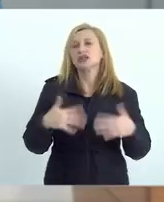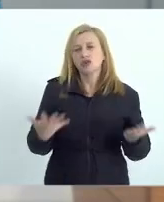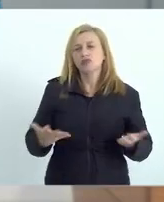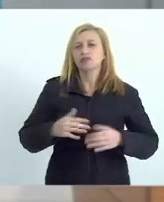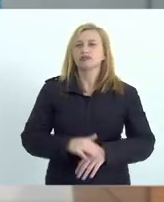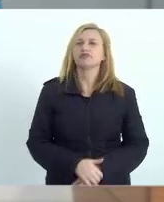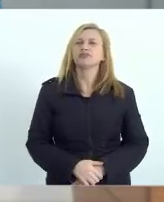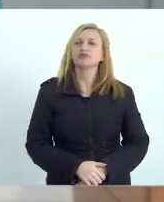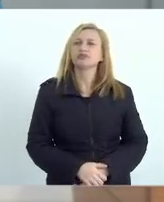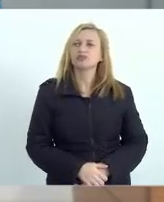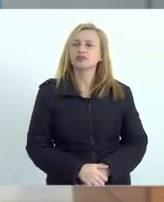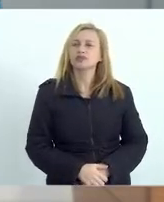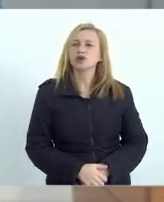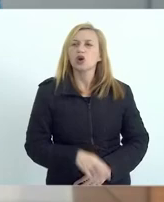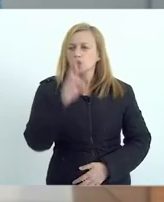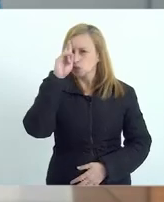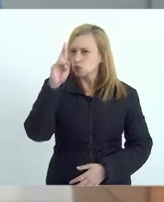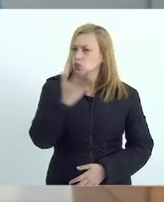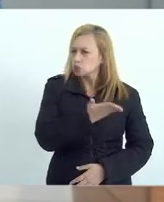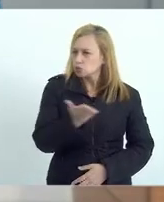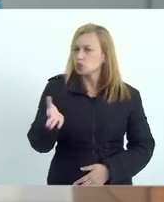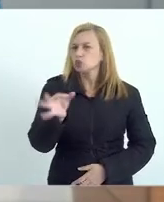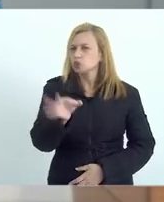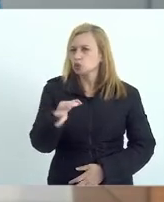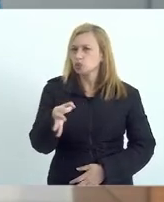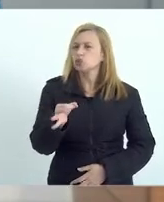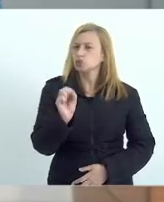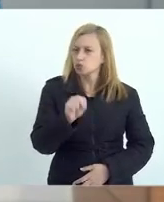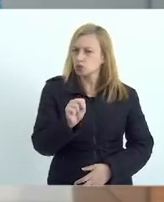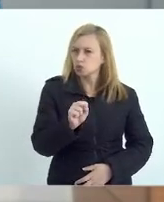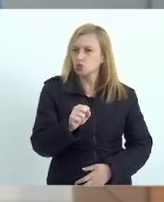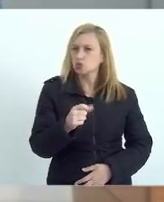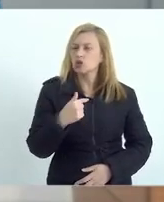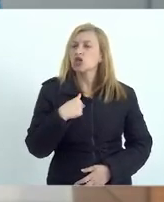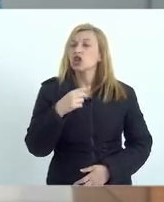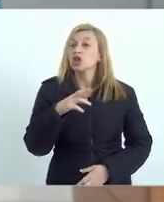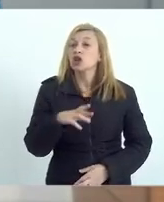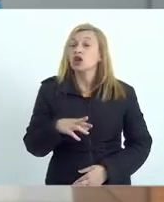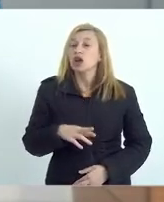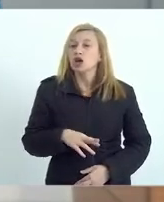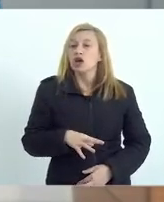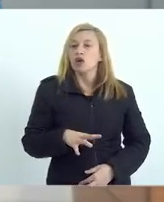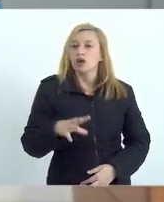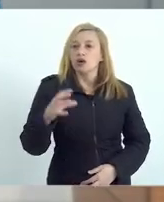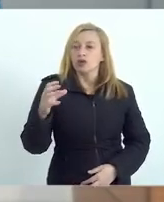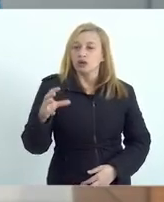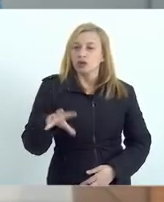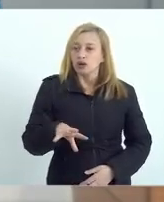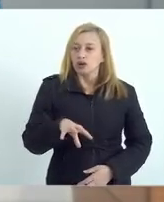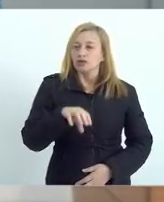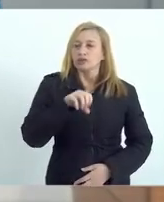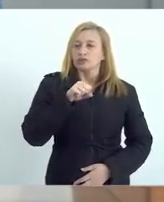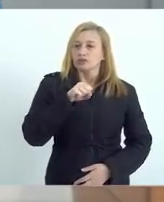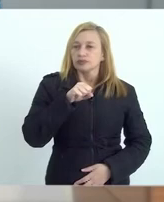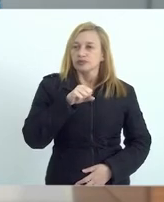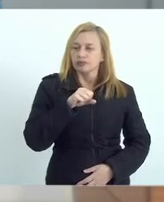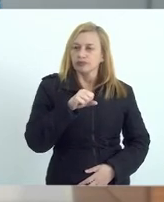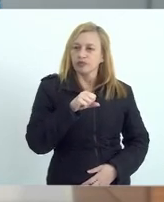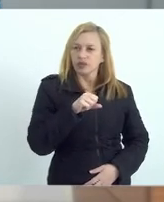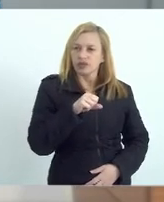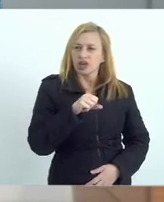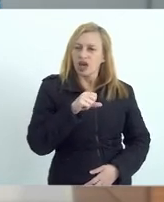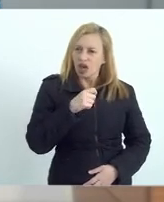senhores os senhores podem ter certeza que eu respiro Corpo de Bombeiros